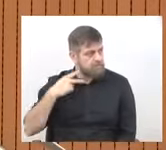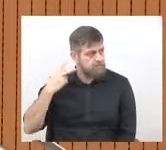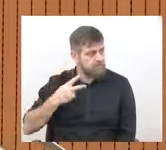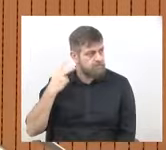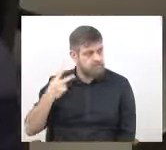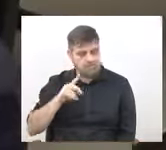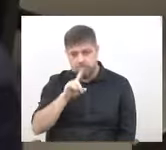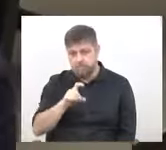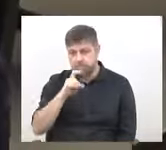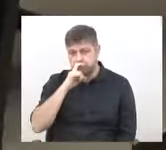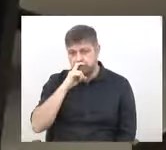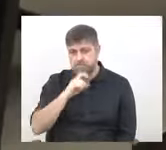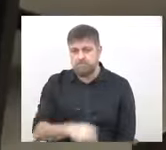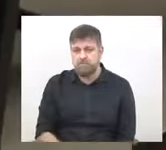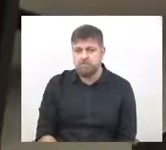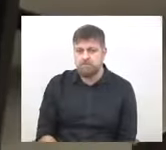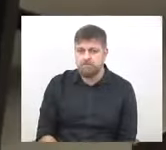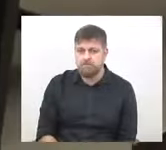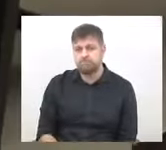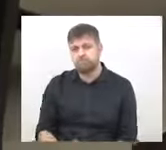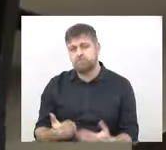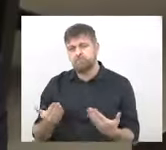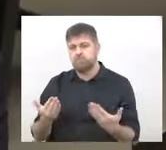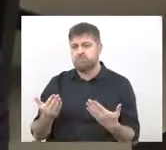ordem. Vereador Jorge,